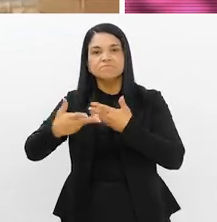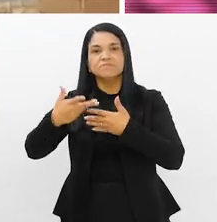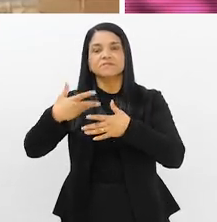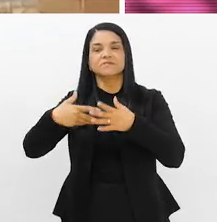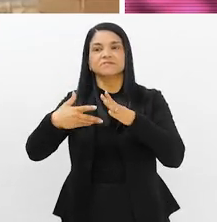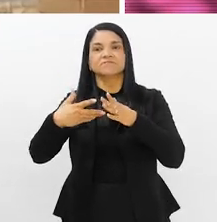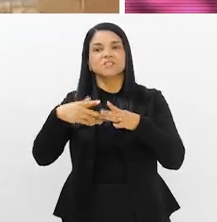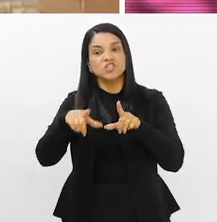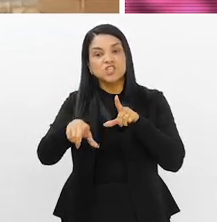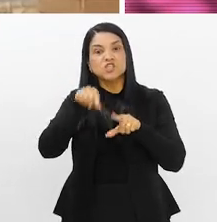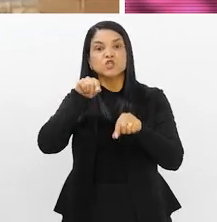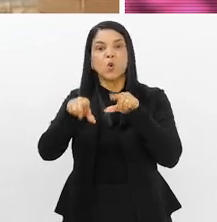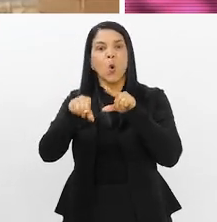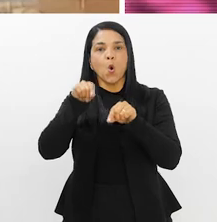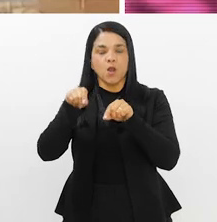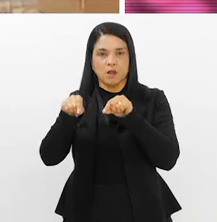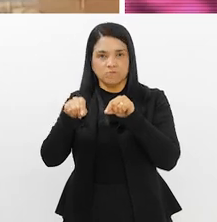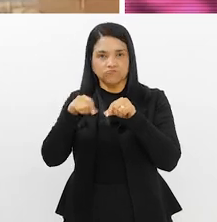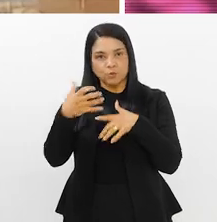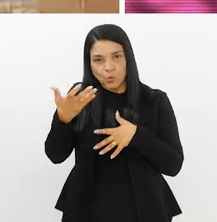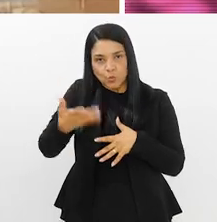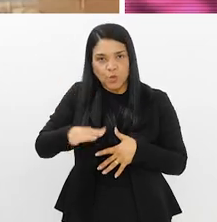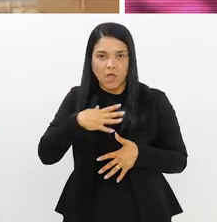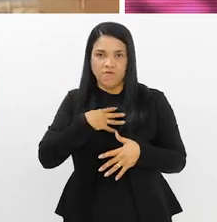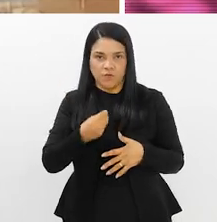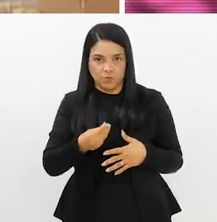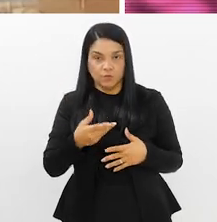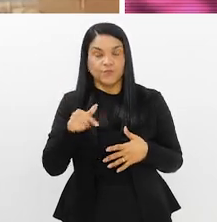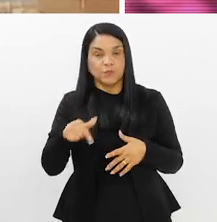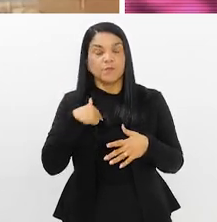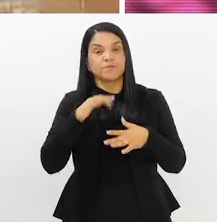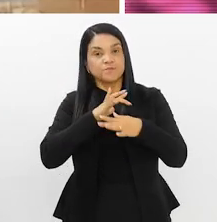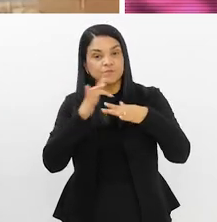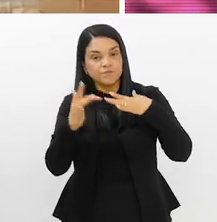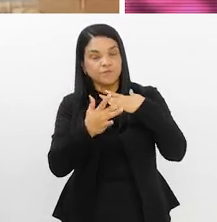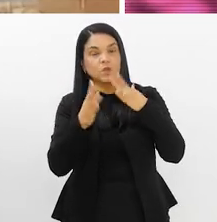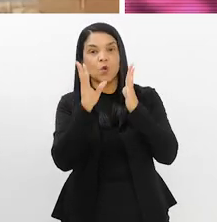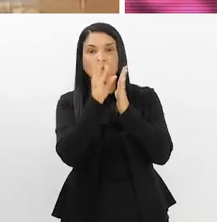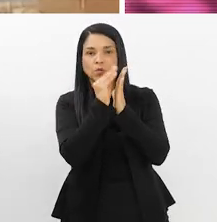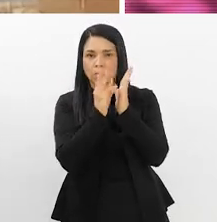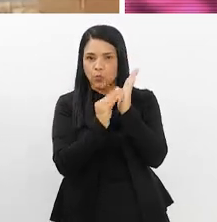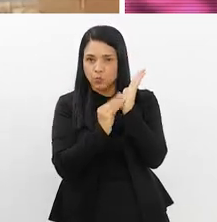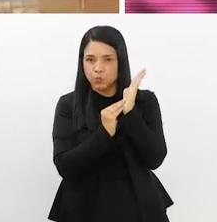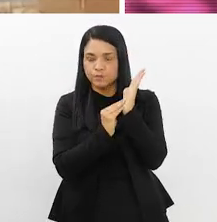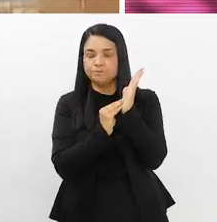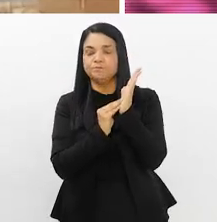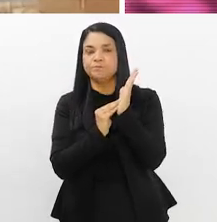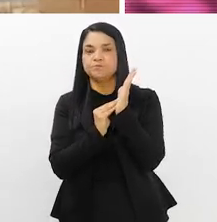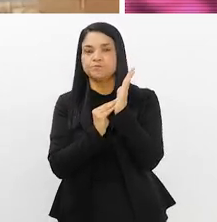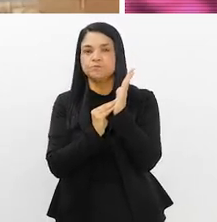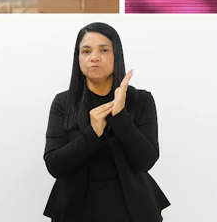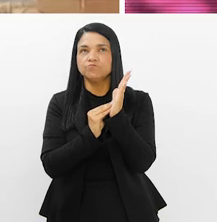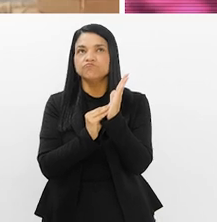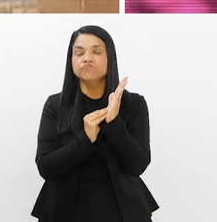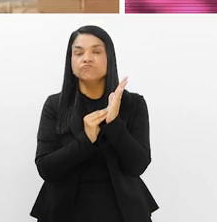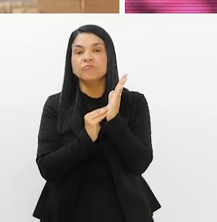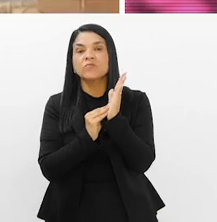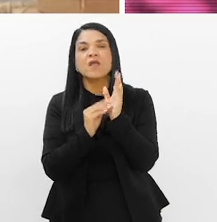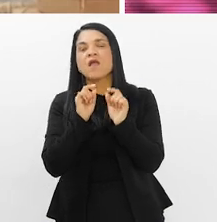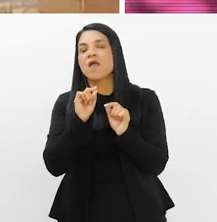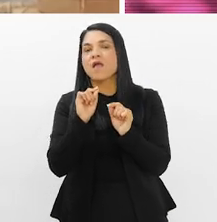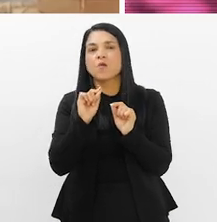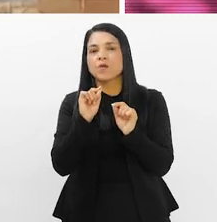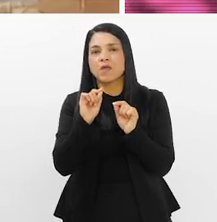apologia à liberdade de escolha, né? O canal também, eu falo em muitos dos meus conteúdos, que ele não é, ele